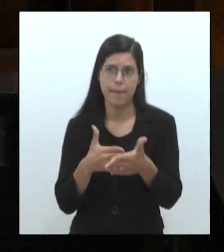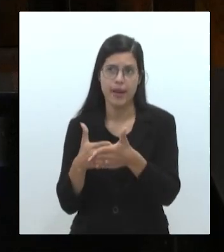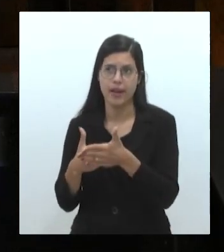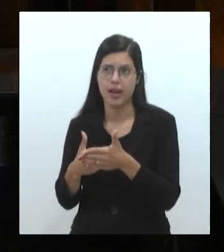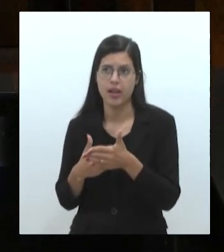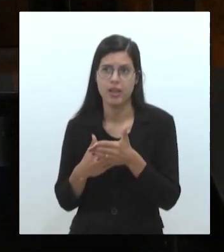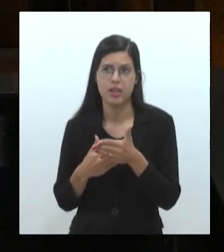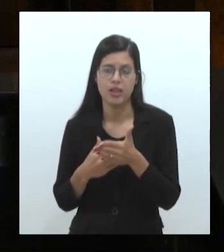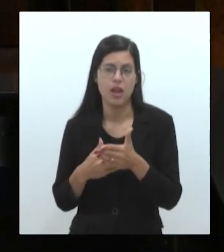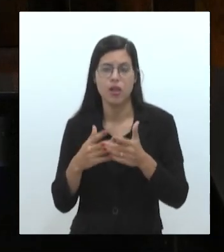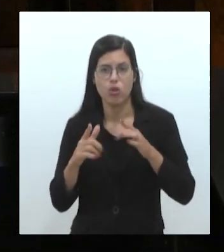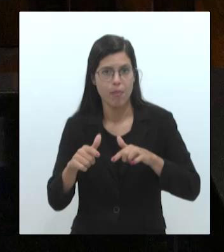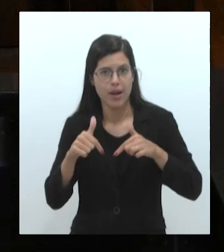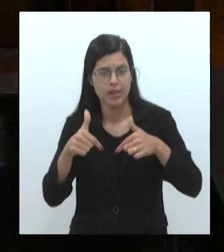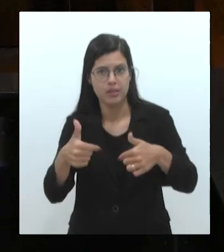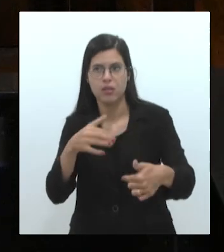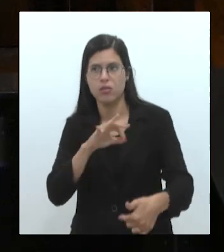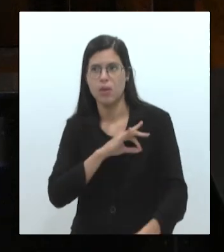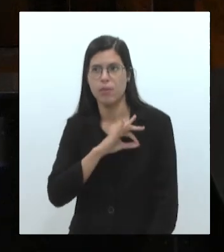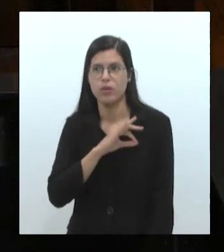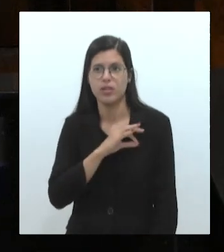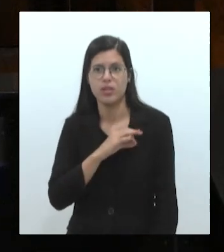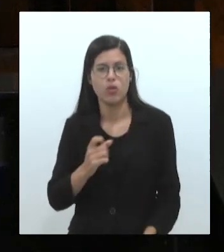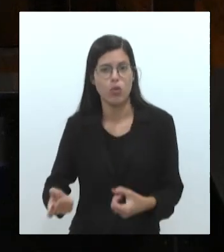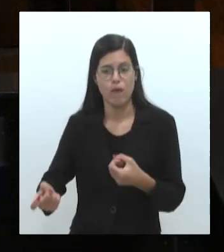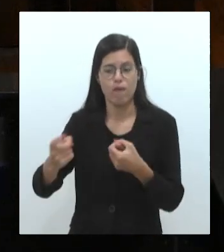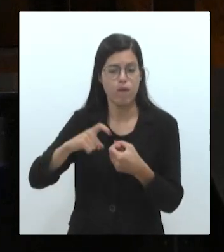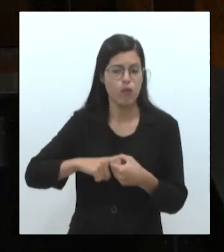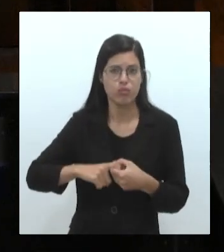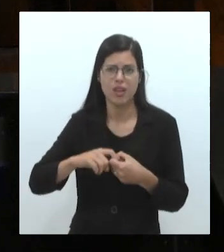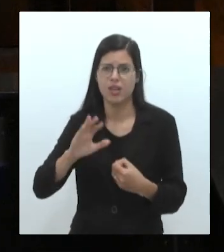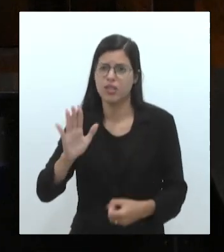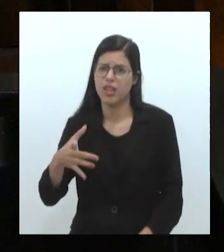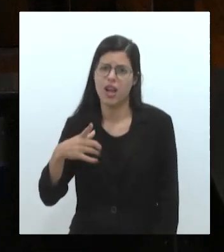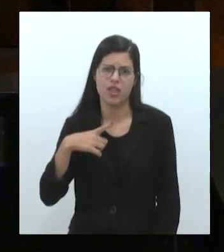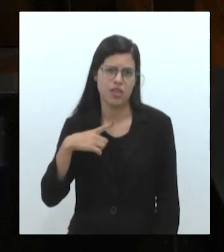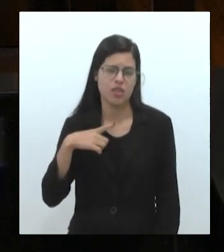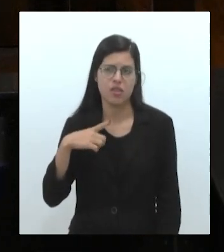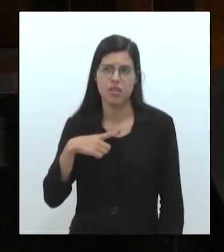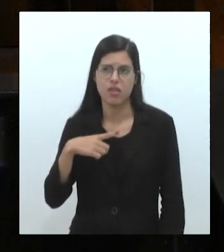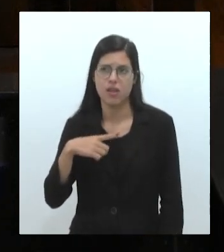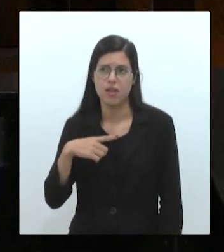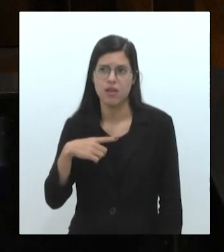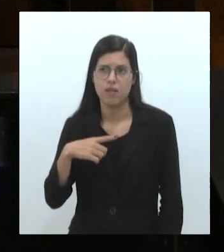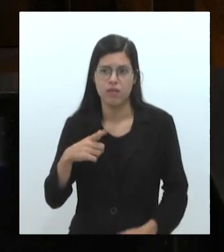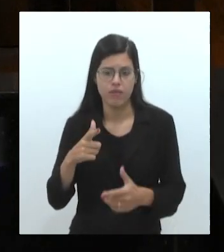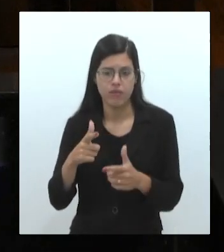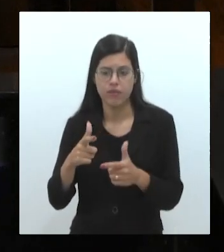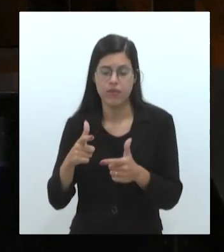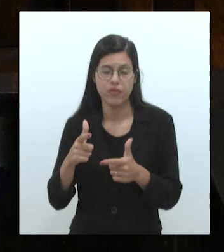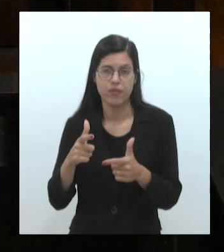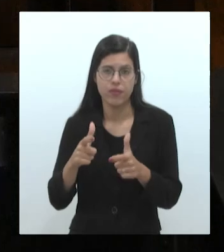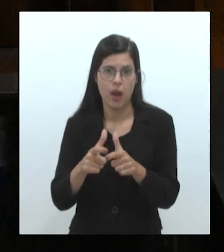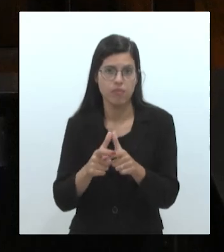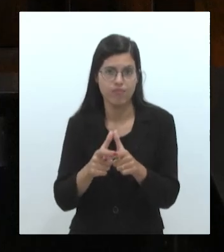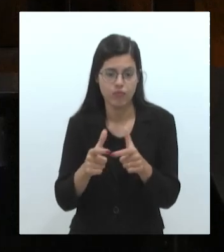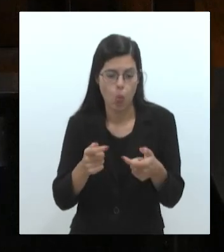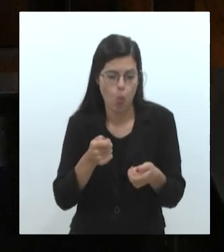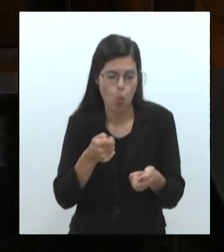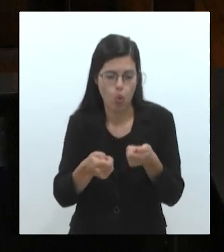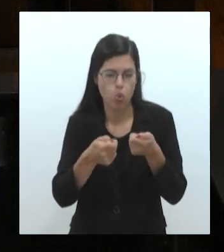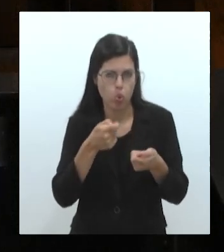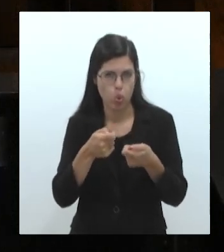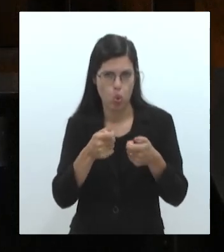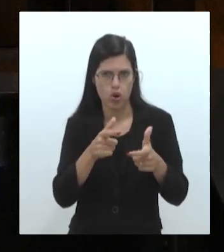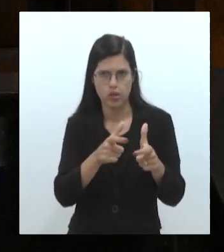o gás, pouco importa. Voltar lá, você já teve o avanço de territórios. Tendo